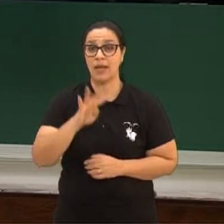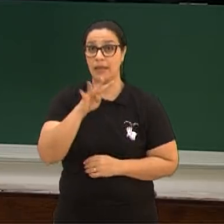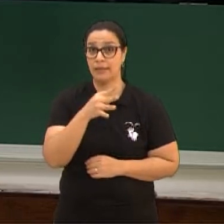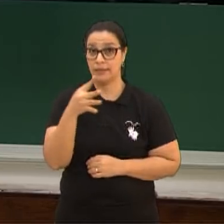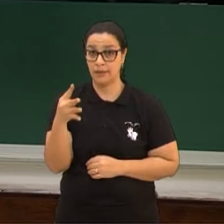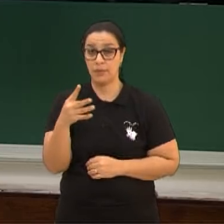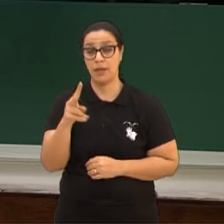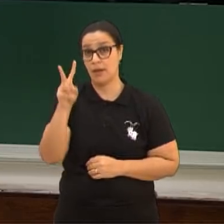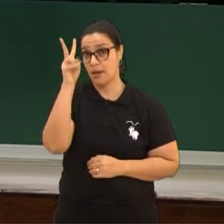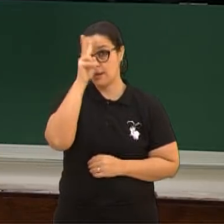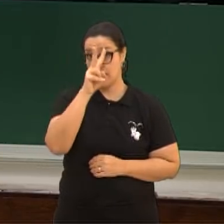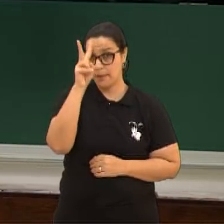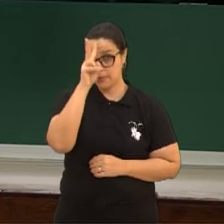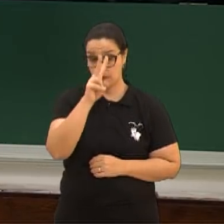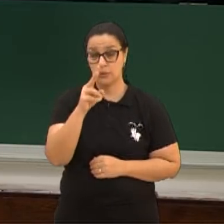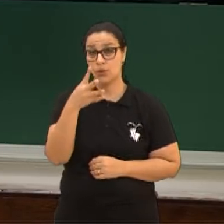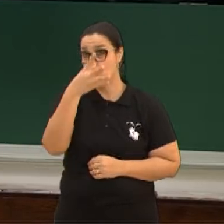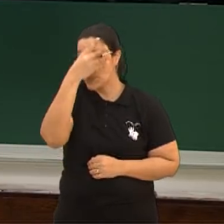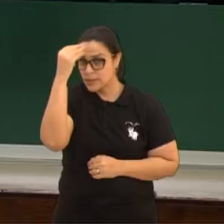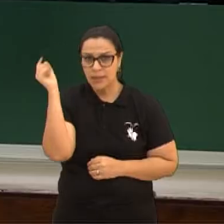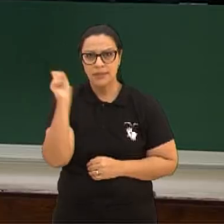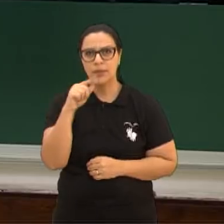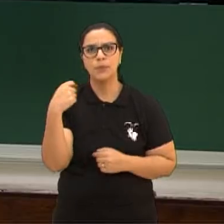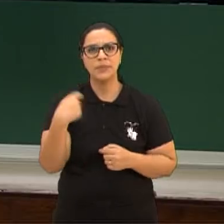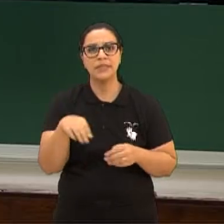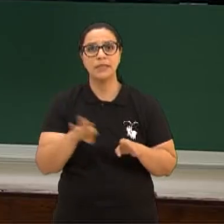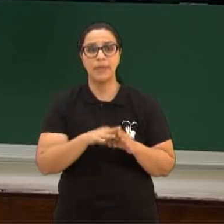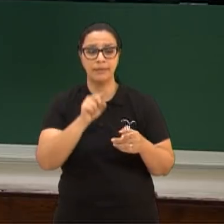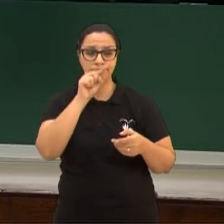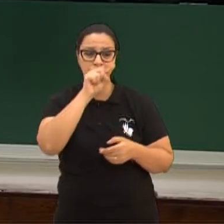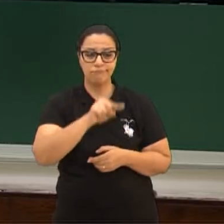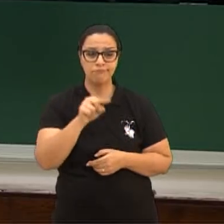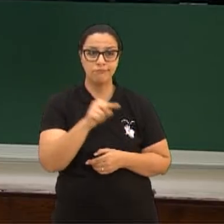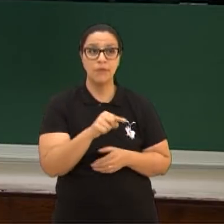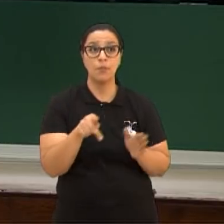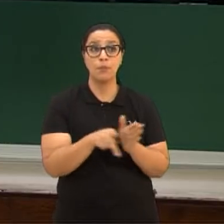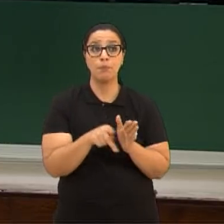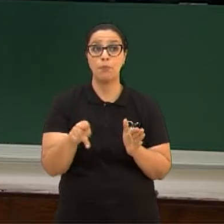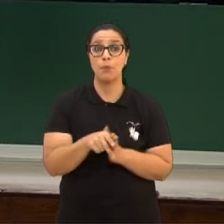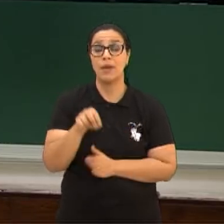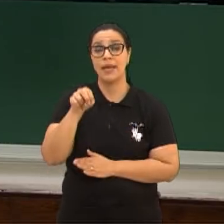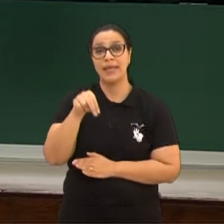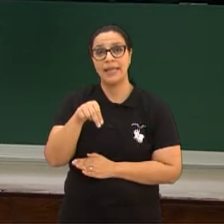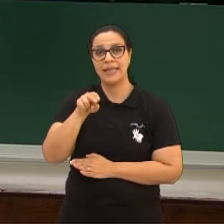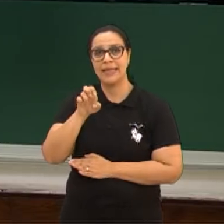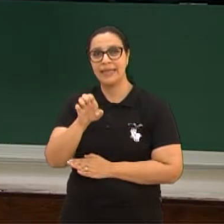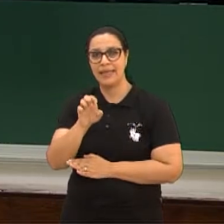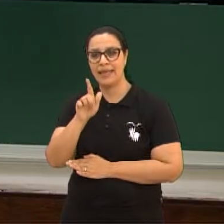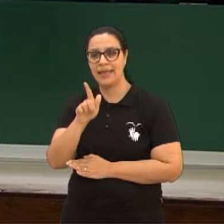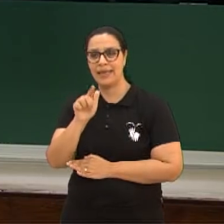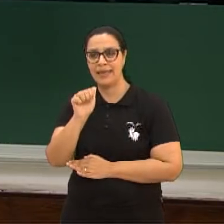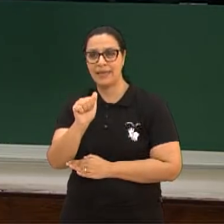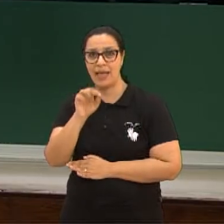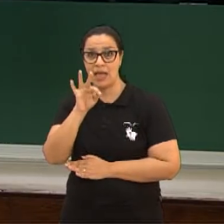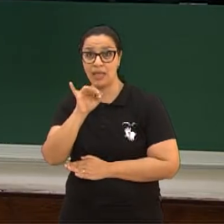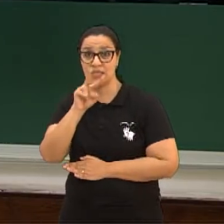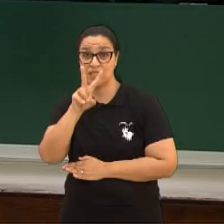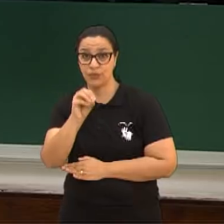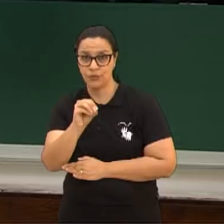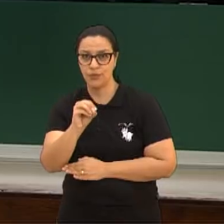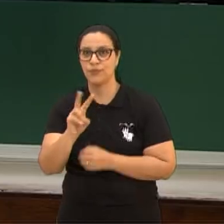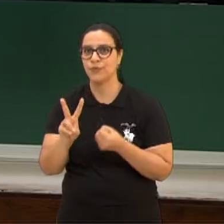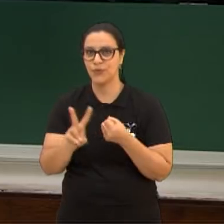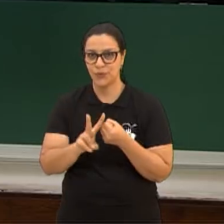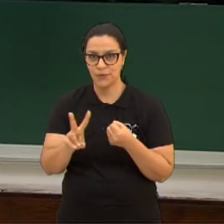tabelinha. Lembrando, não esqueça de sinalizar aí no seu caderno. É a forma negativa do